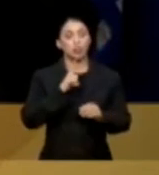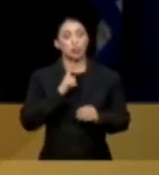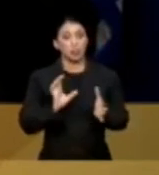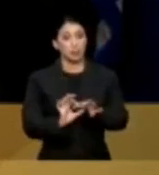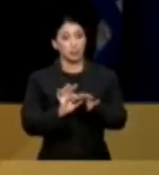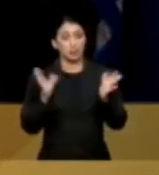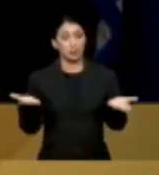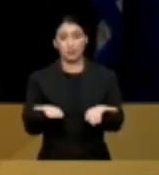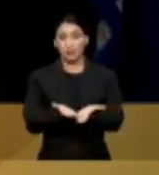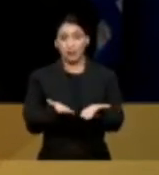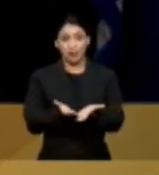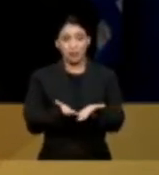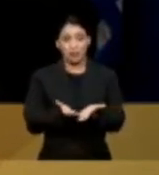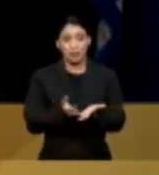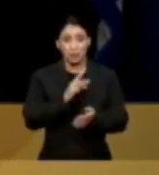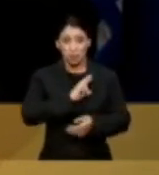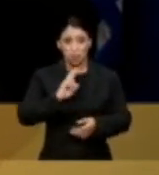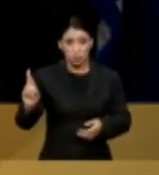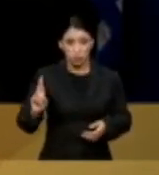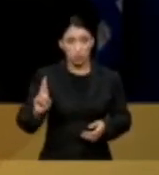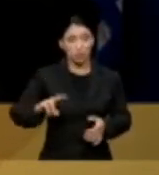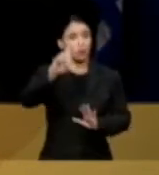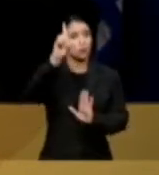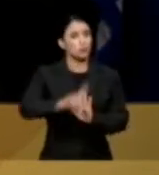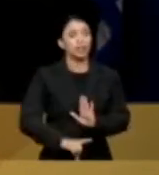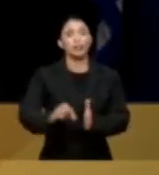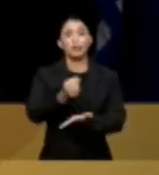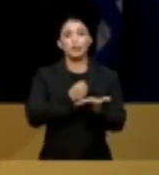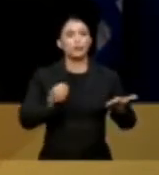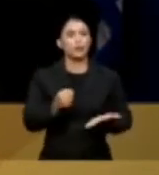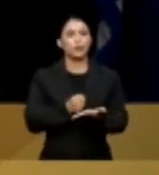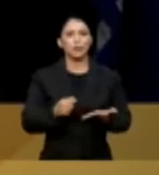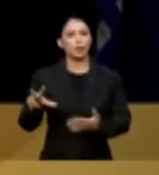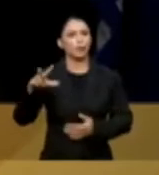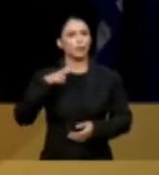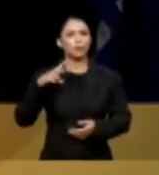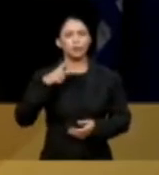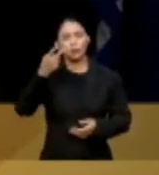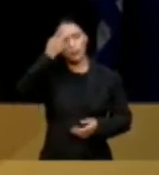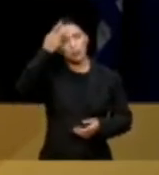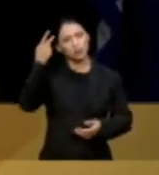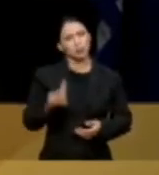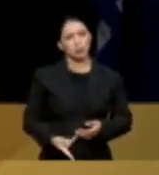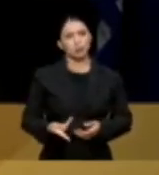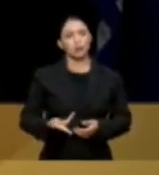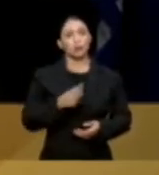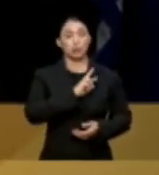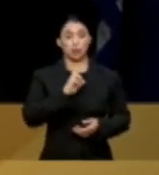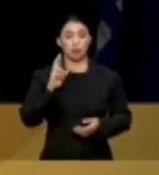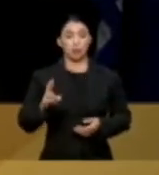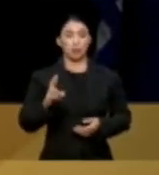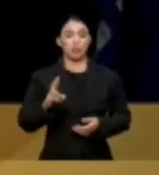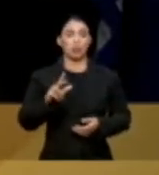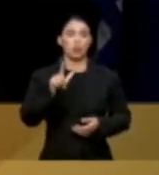religiosa é um direito humano e fundamental que envolve um dos aspectos mais íntimos da vida das pessoas. Religião compreendida a partir